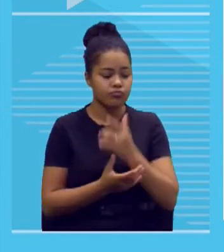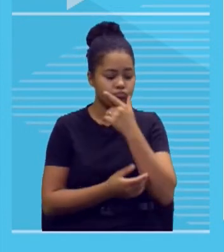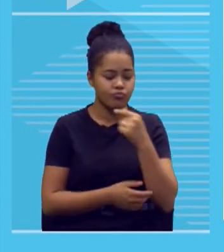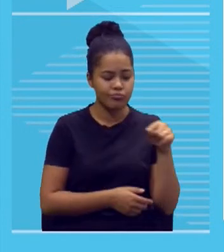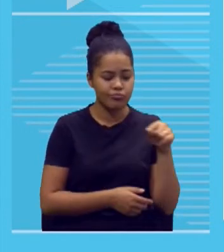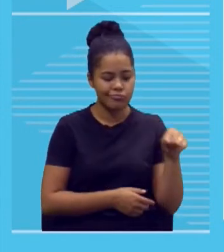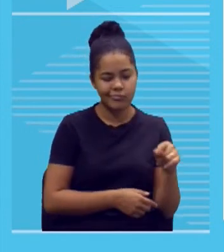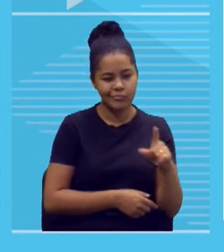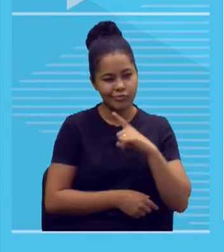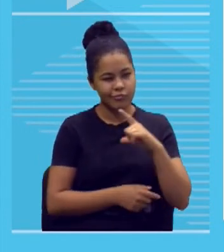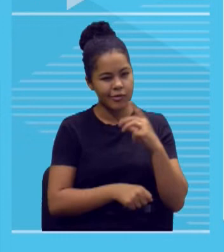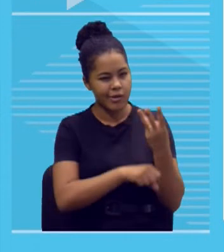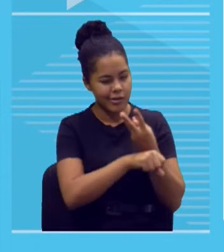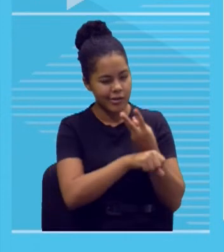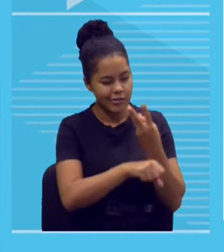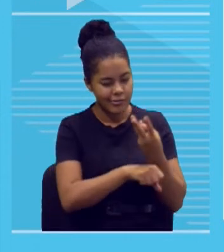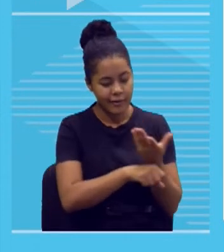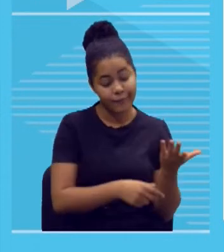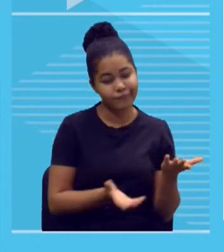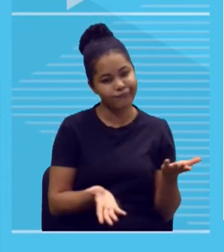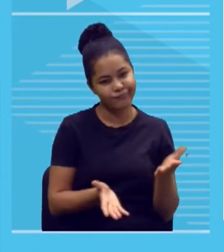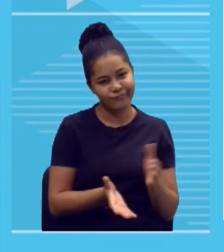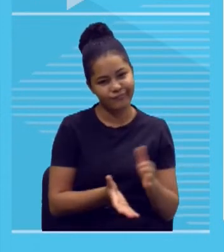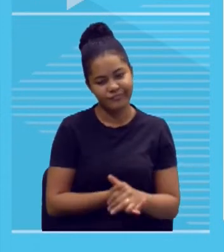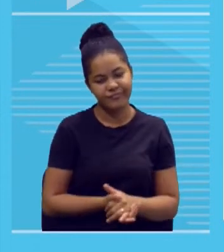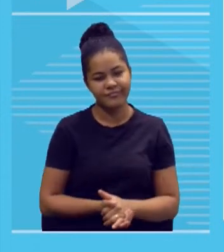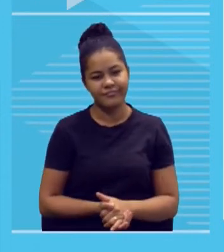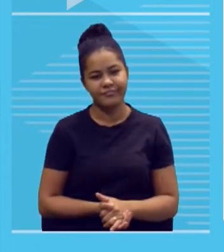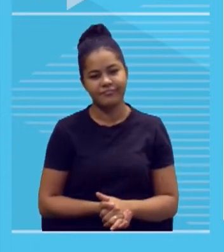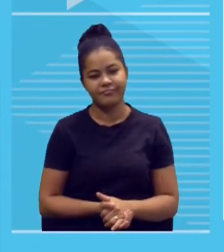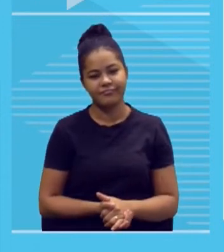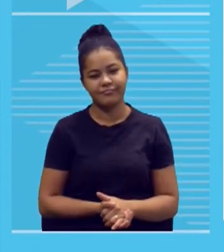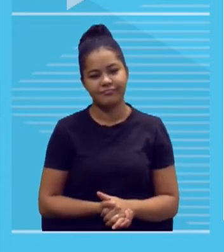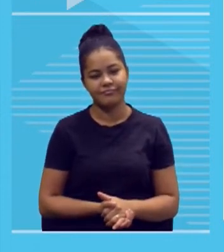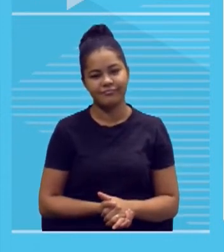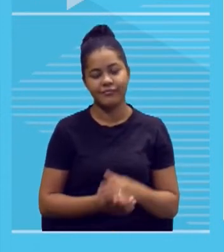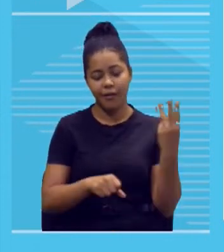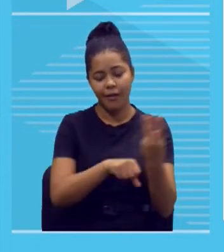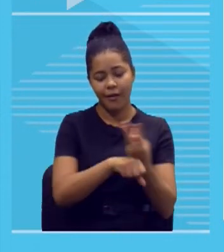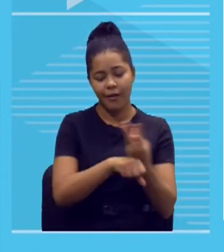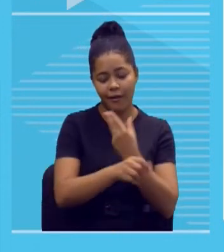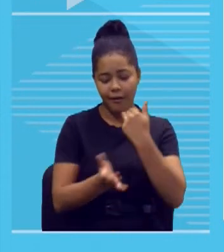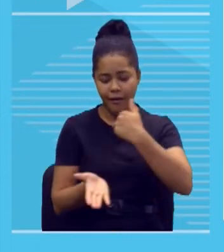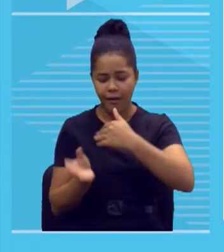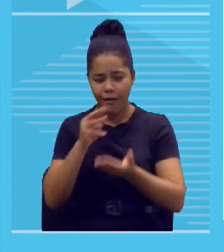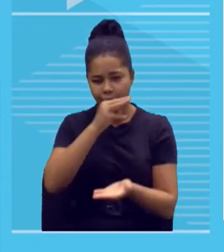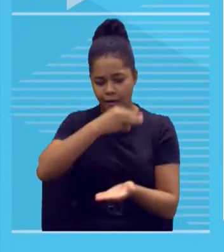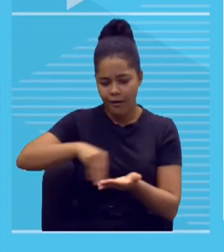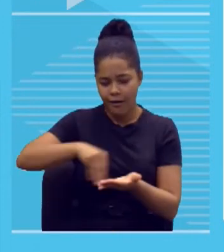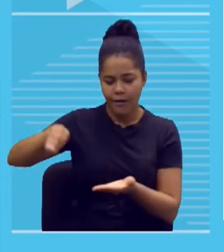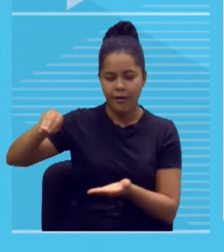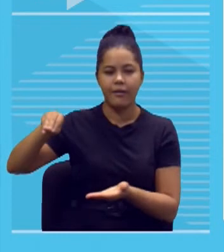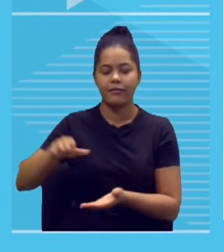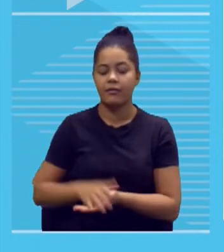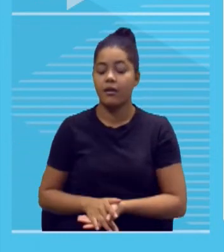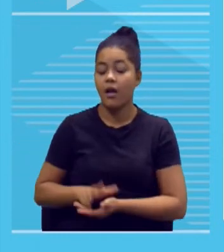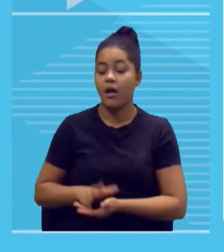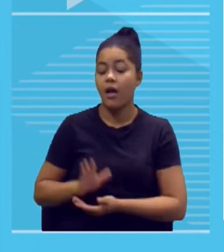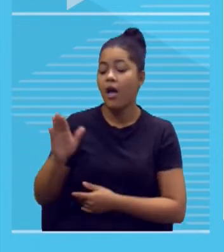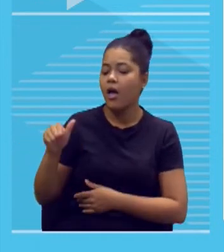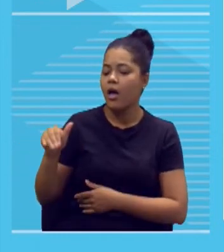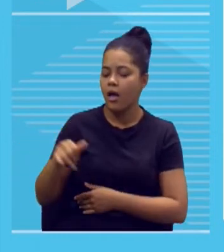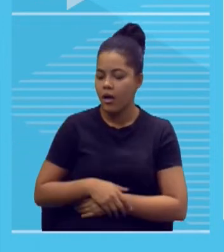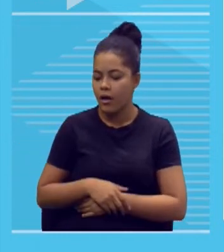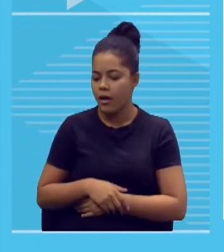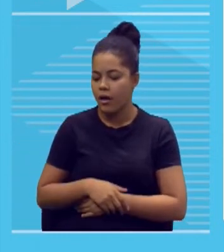ó casa nasça meu patrão o meio-dia mandar um zap para o caro aí pa